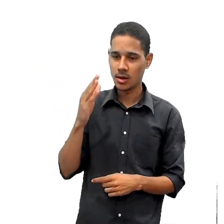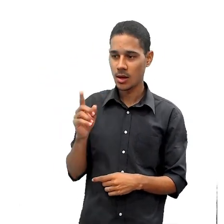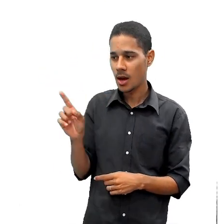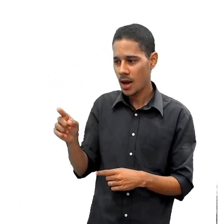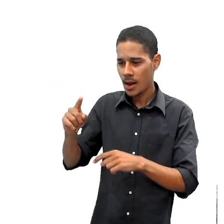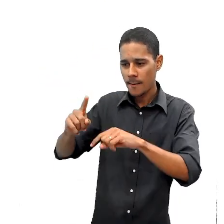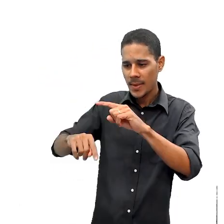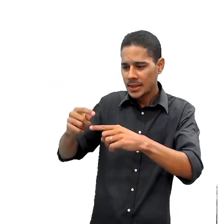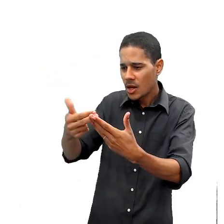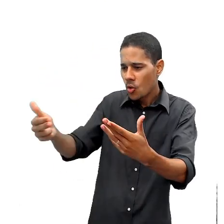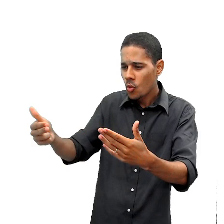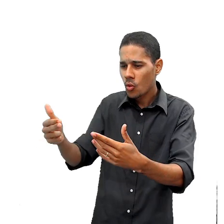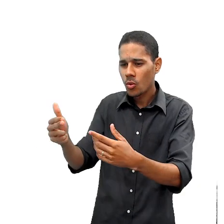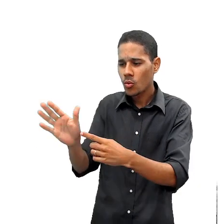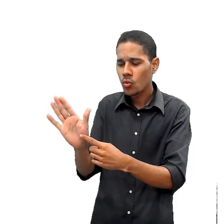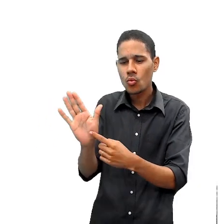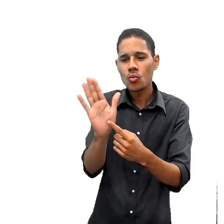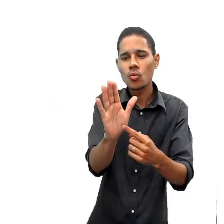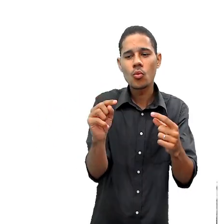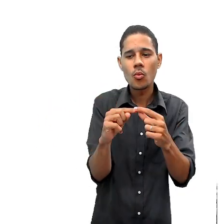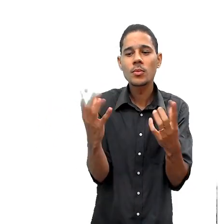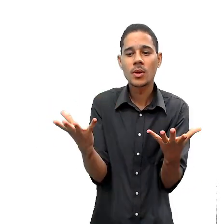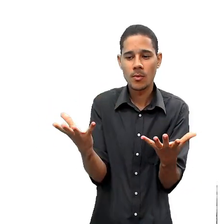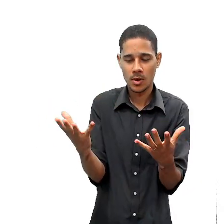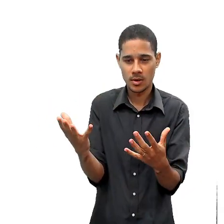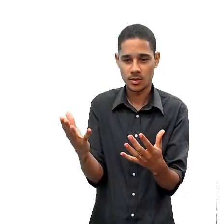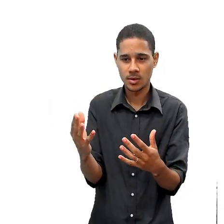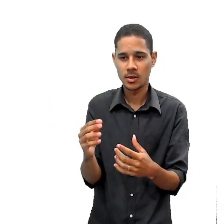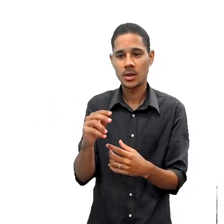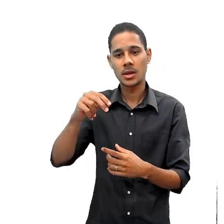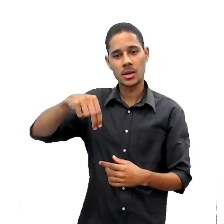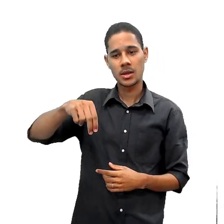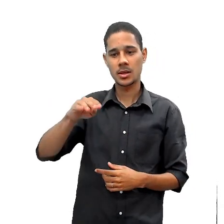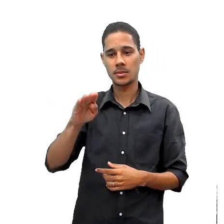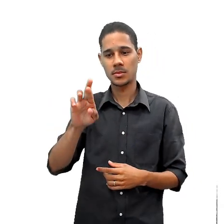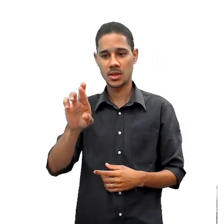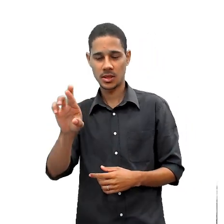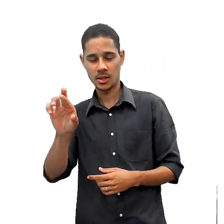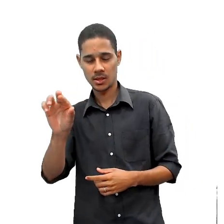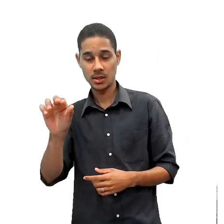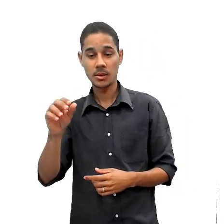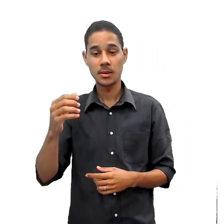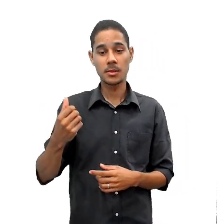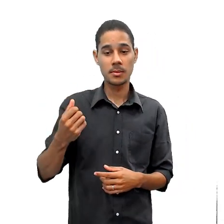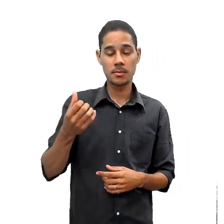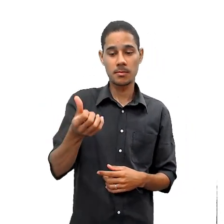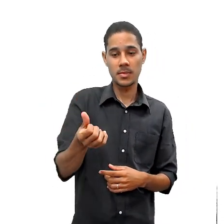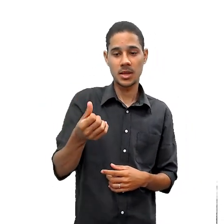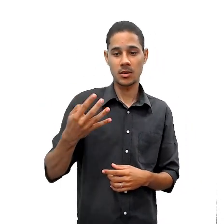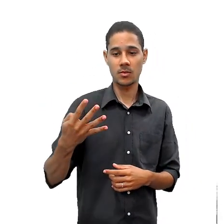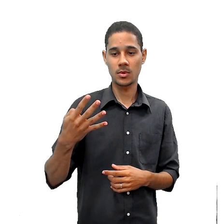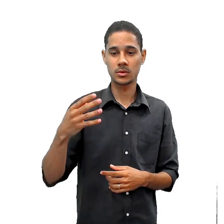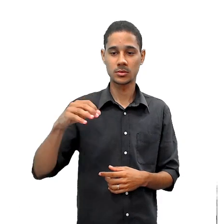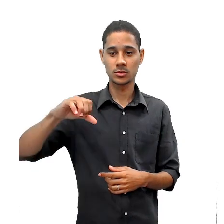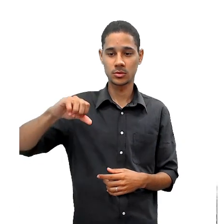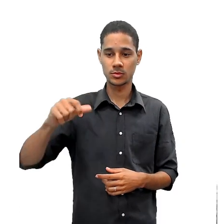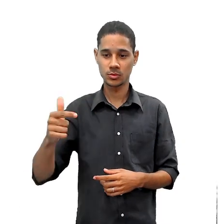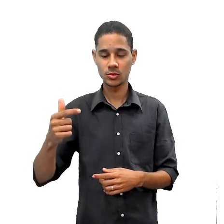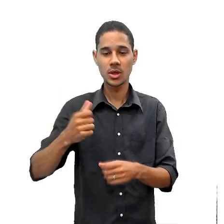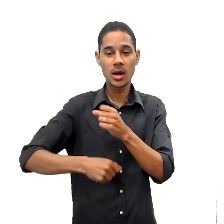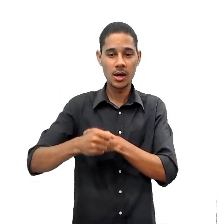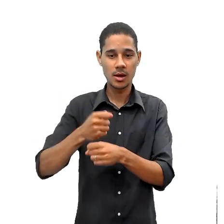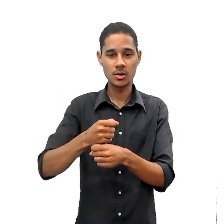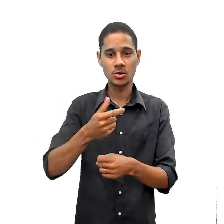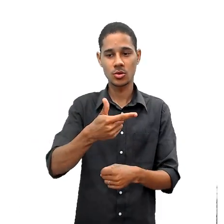daquele material. Como a gente está vendo, isso é definido pela NBR 6492 de 2021 e ali a